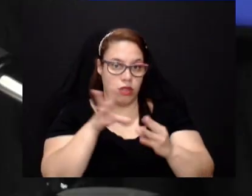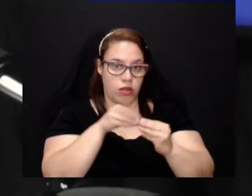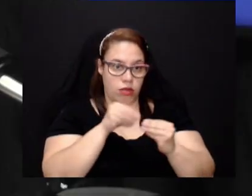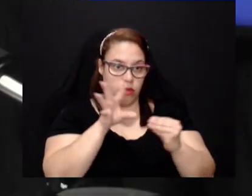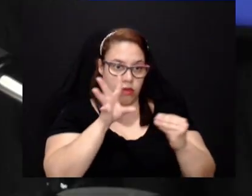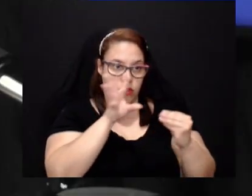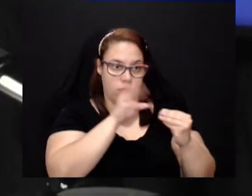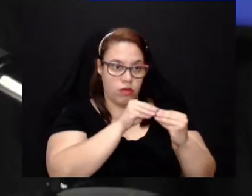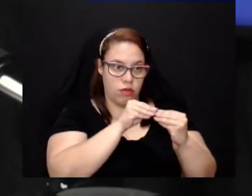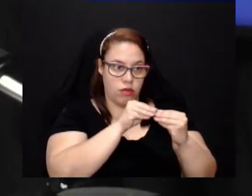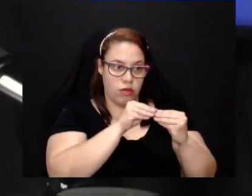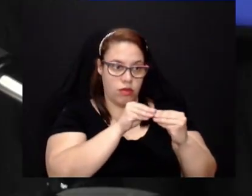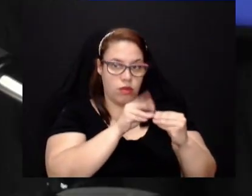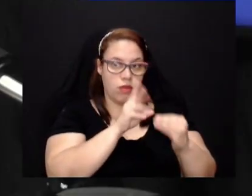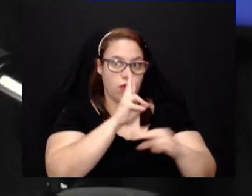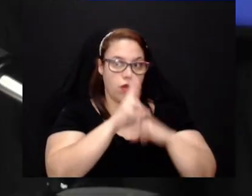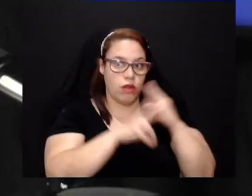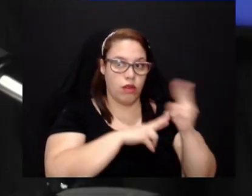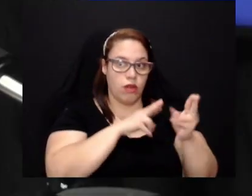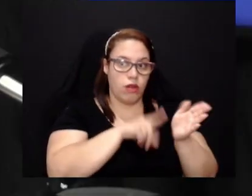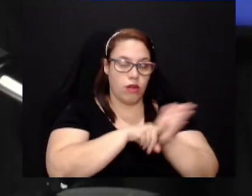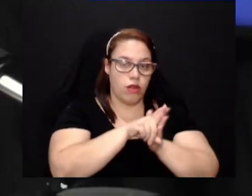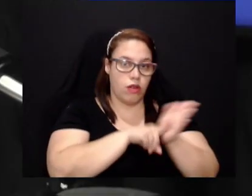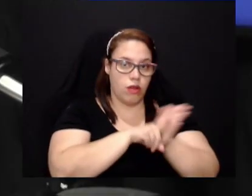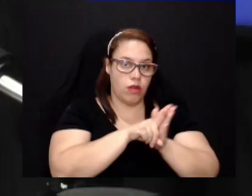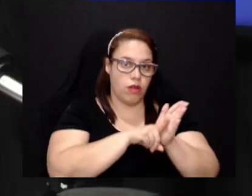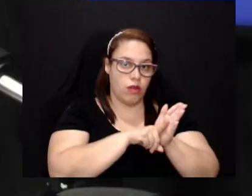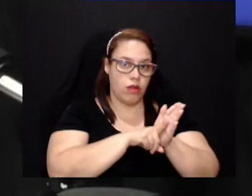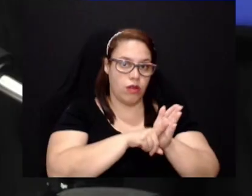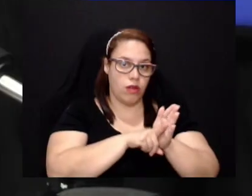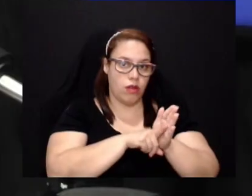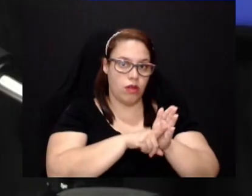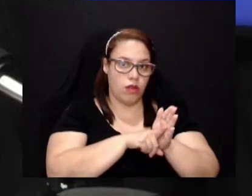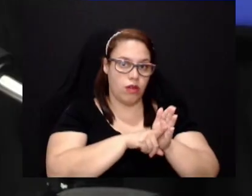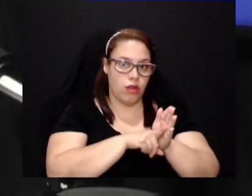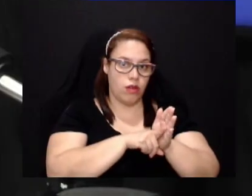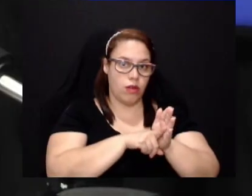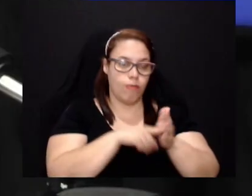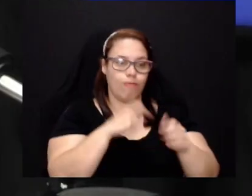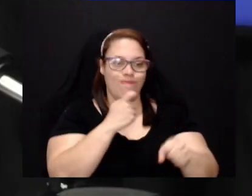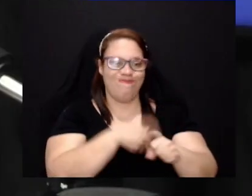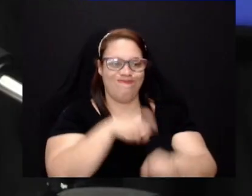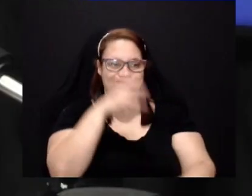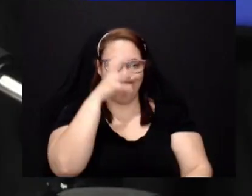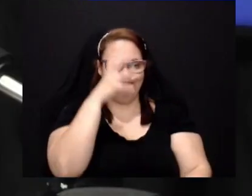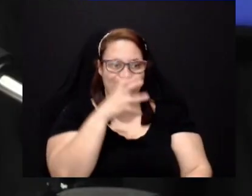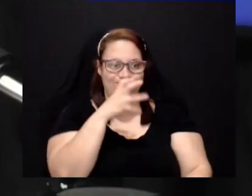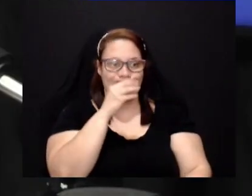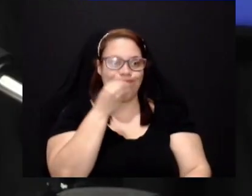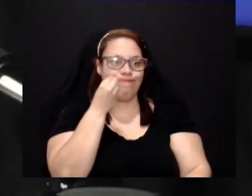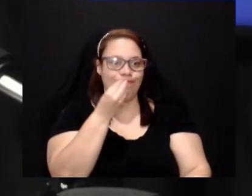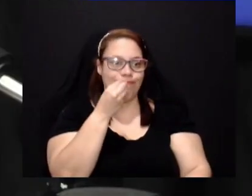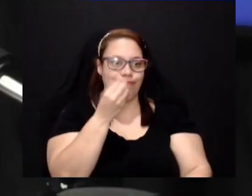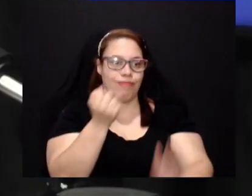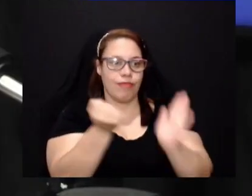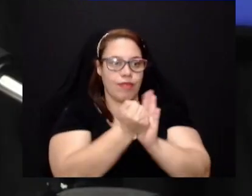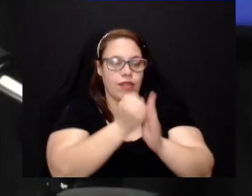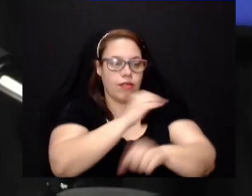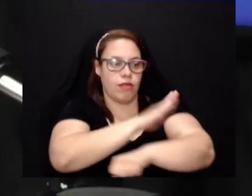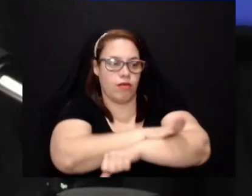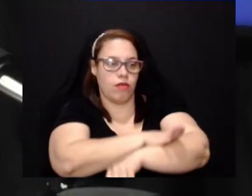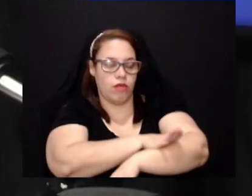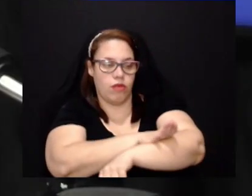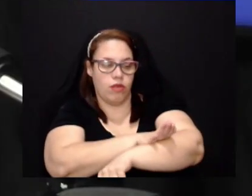sucinta responder essa questão tão dura e séria, né? Como é que as marcas do racismo